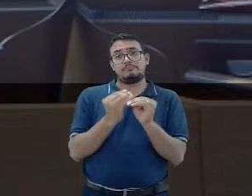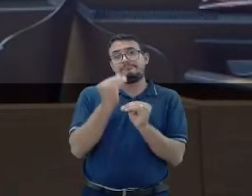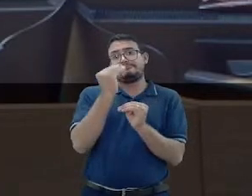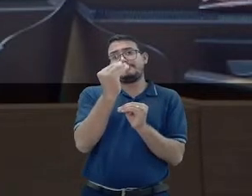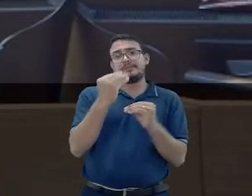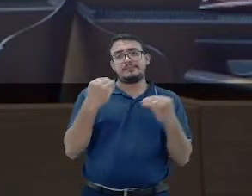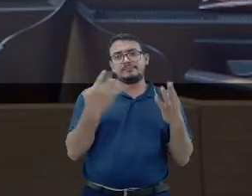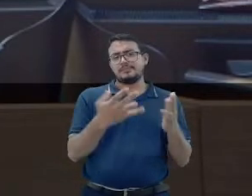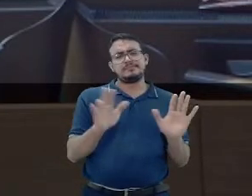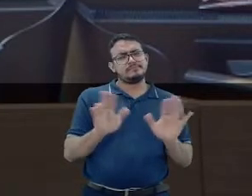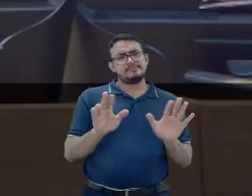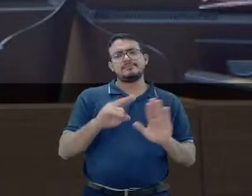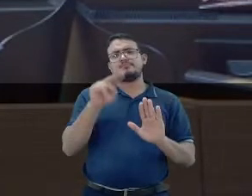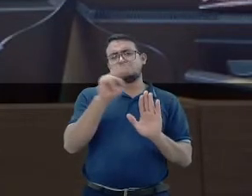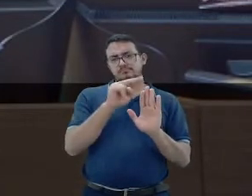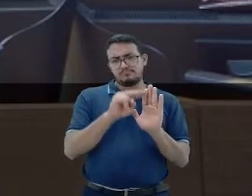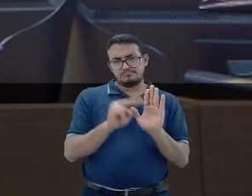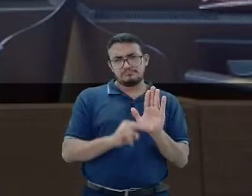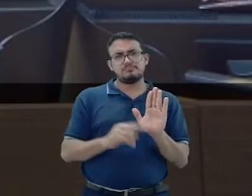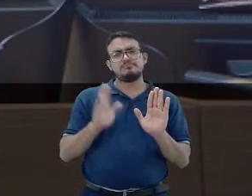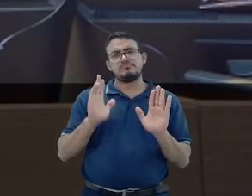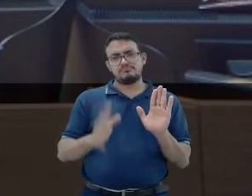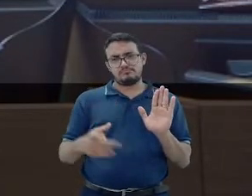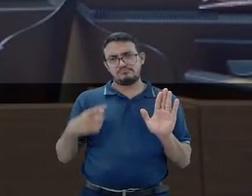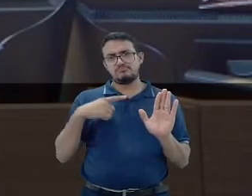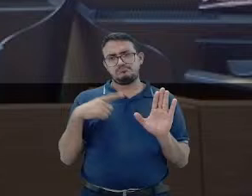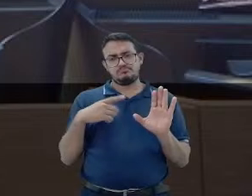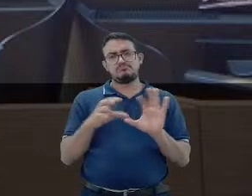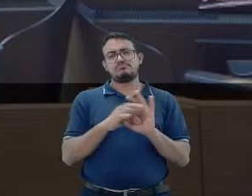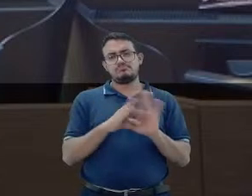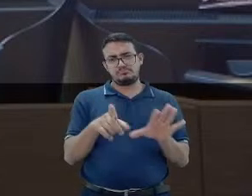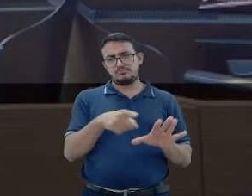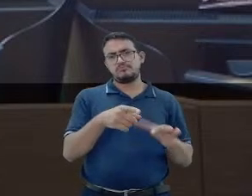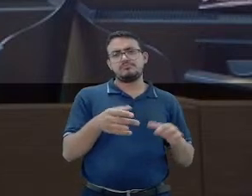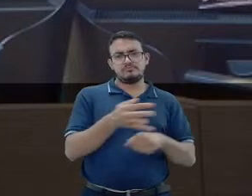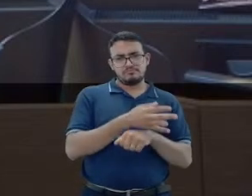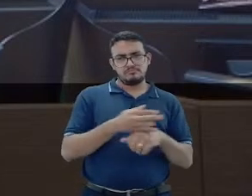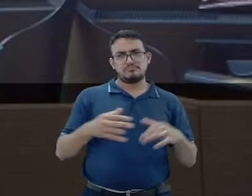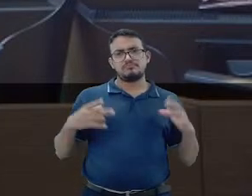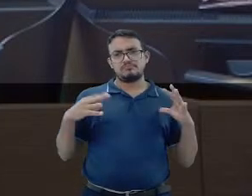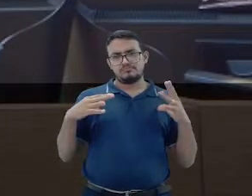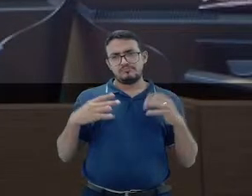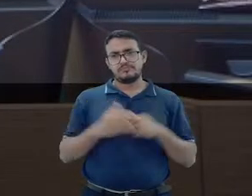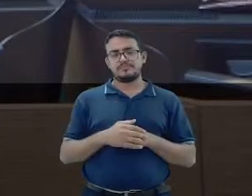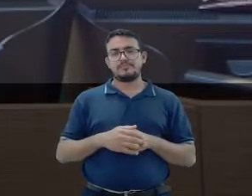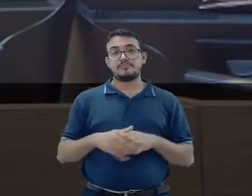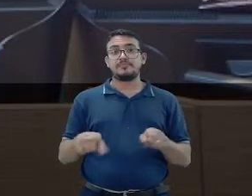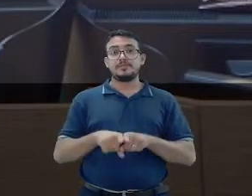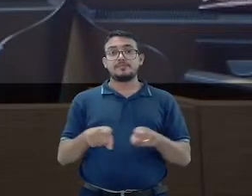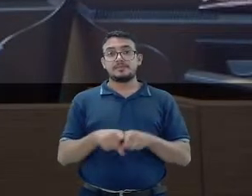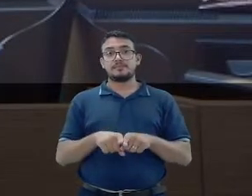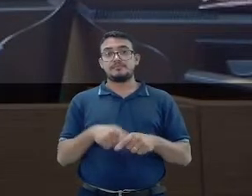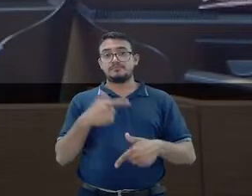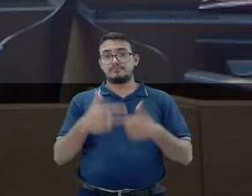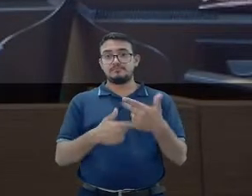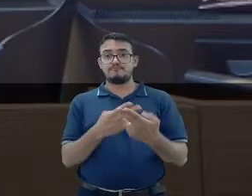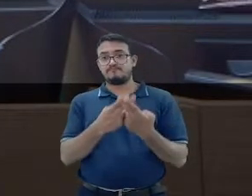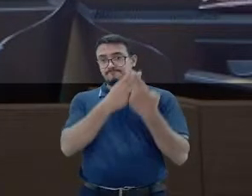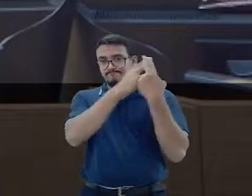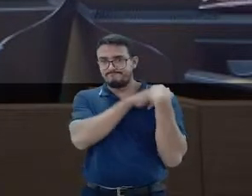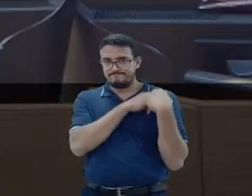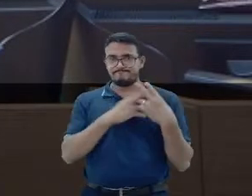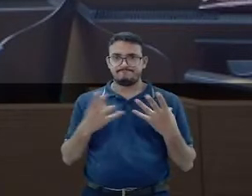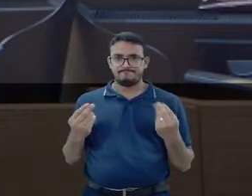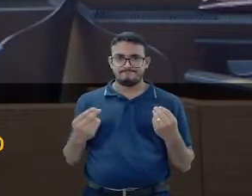coletiva que autorizava essas compensações. Com relação ao acúmulo de função, eu entendo também